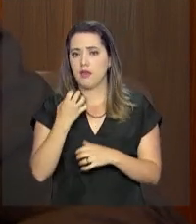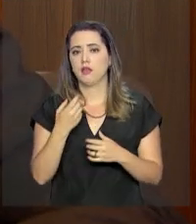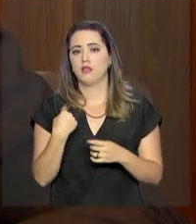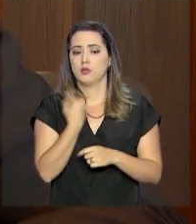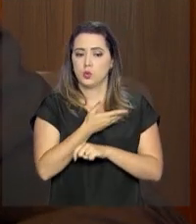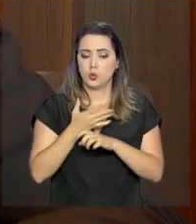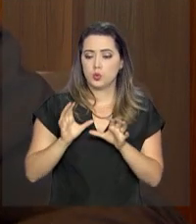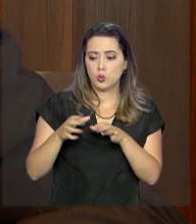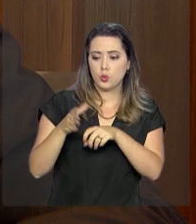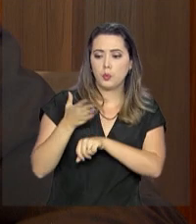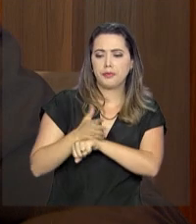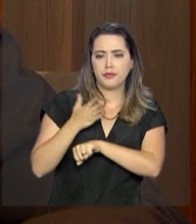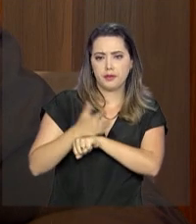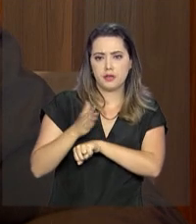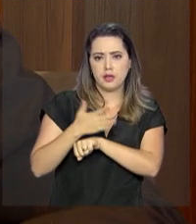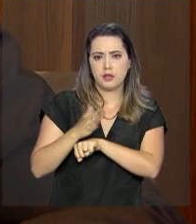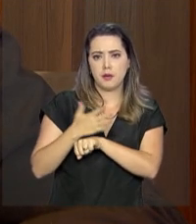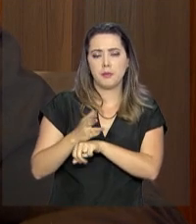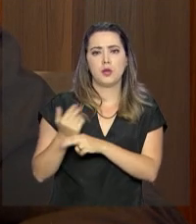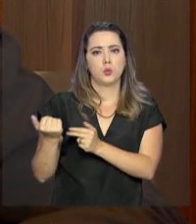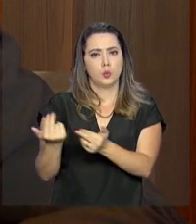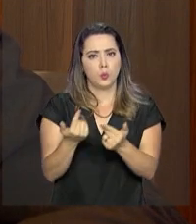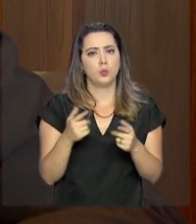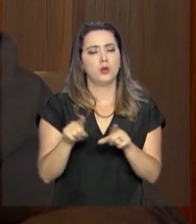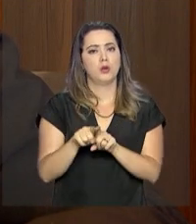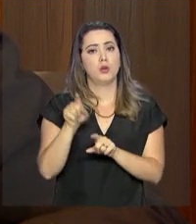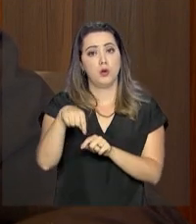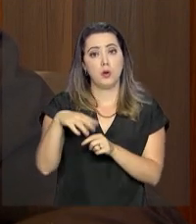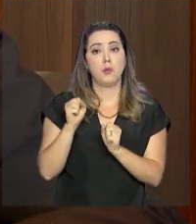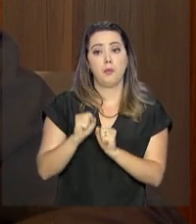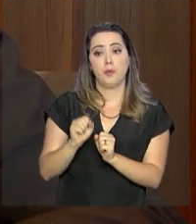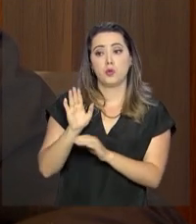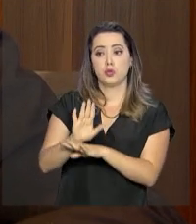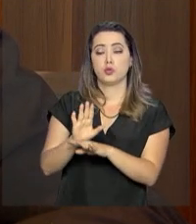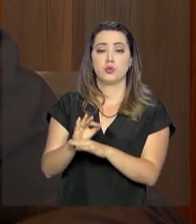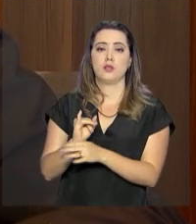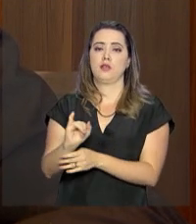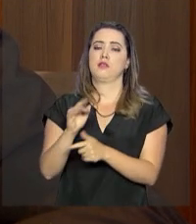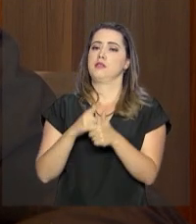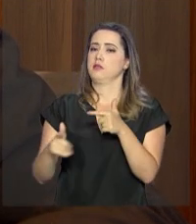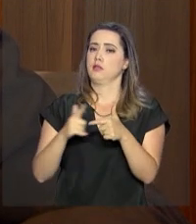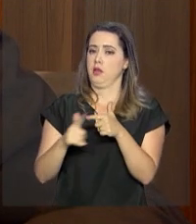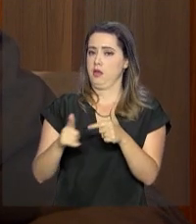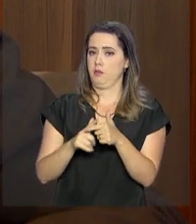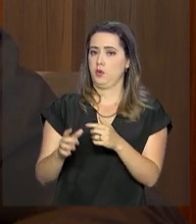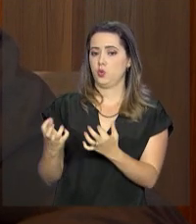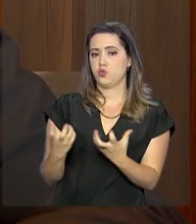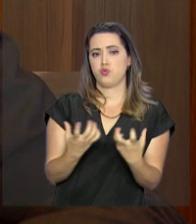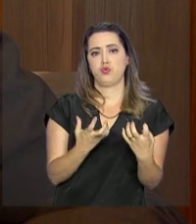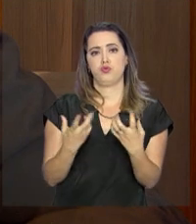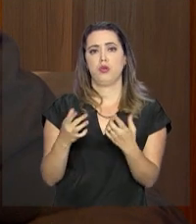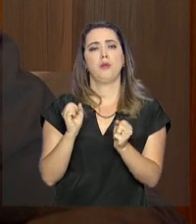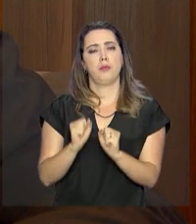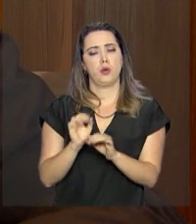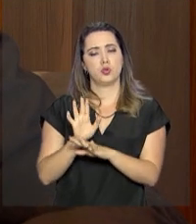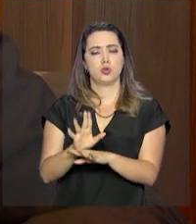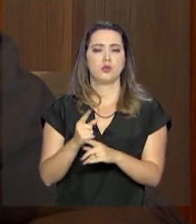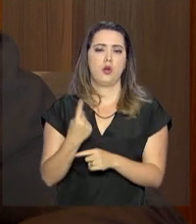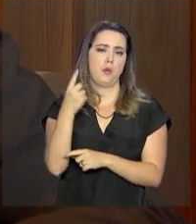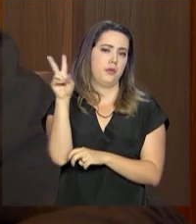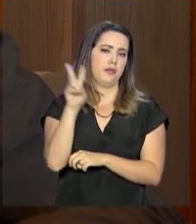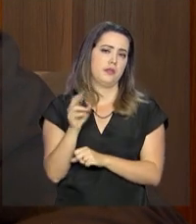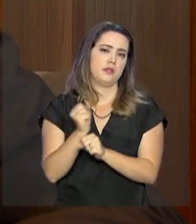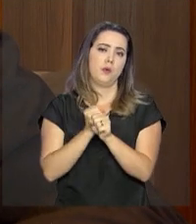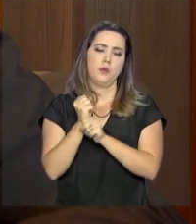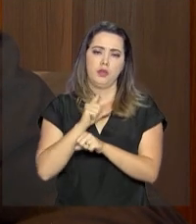treinamento de de brigadista de evacuação do prédio é pelo menos uma vez por ano então isso dá bastante